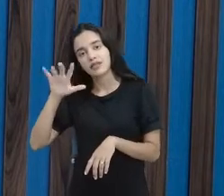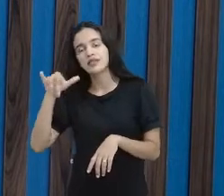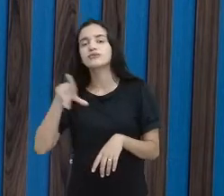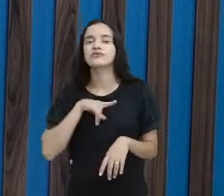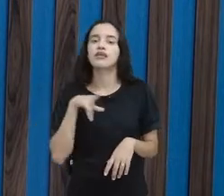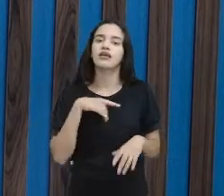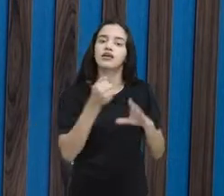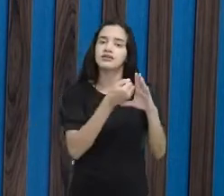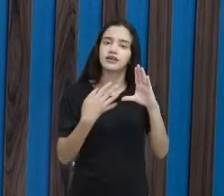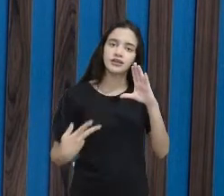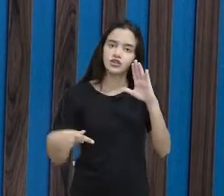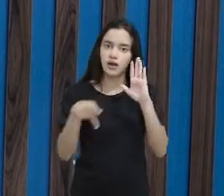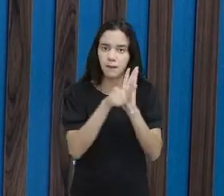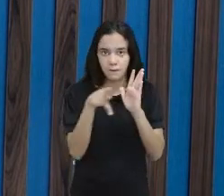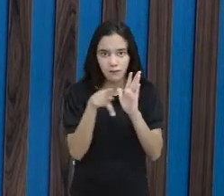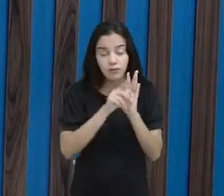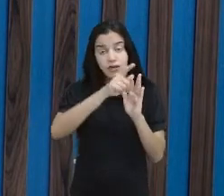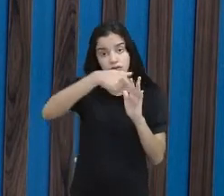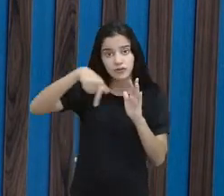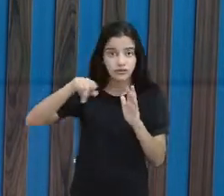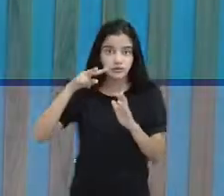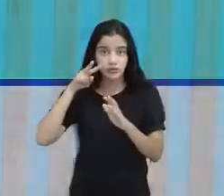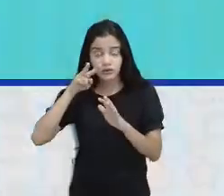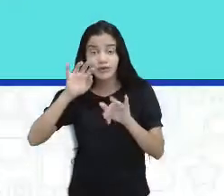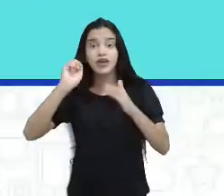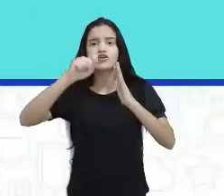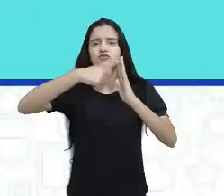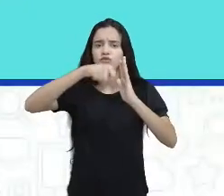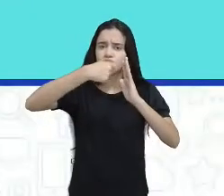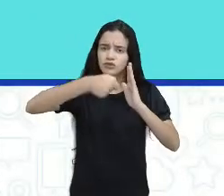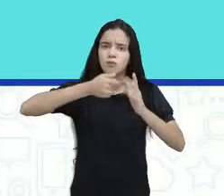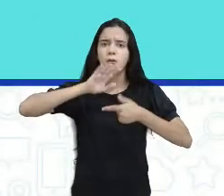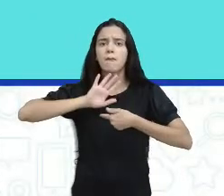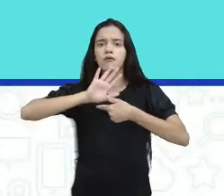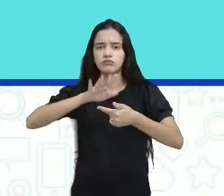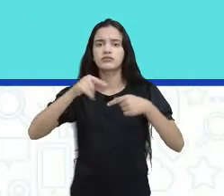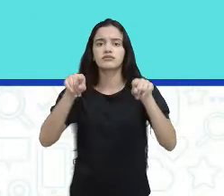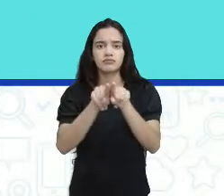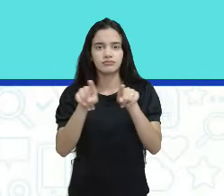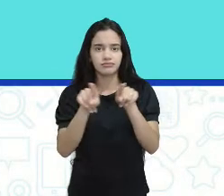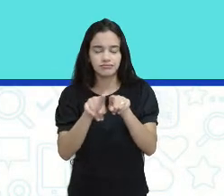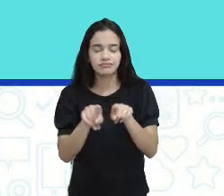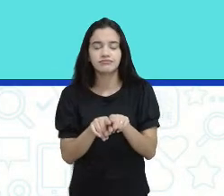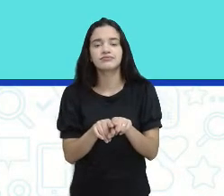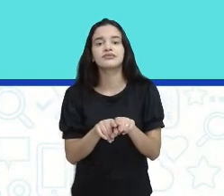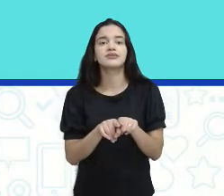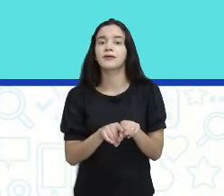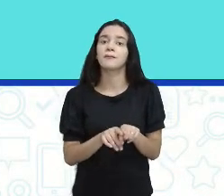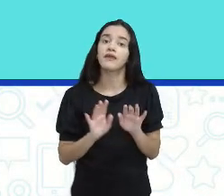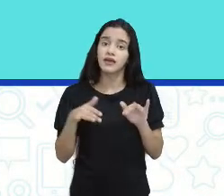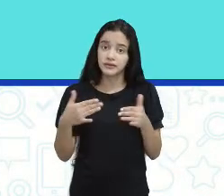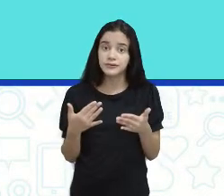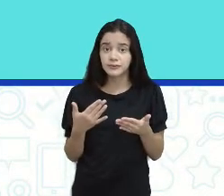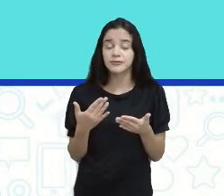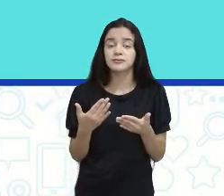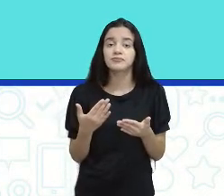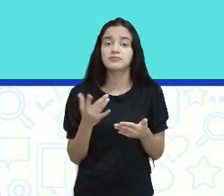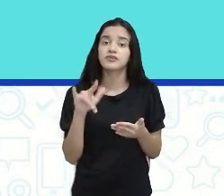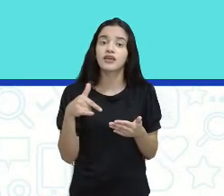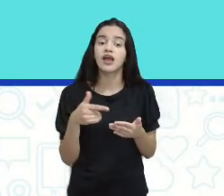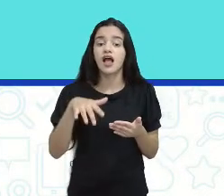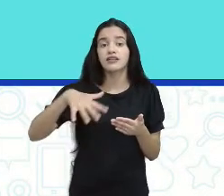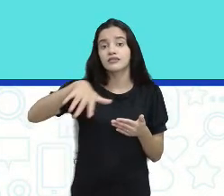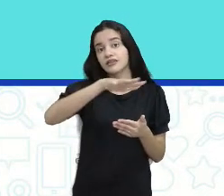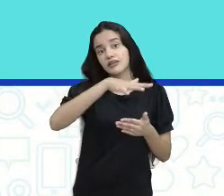uma rede, vocês vão ver aí, eu trouxe vídeos também para vocês. Então, além dessa parte